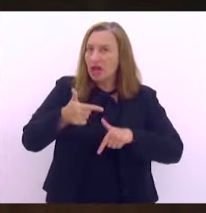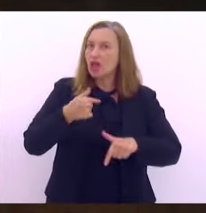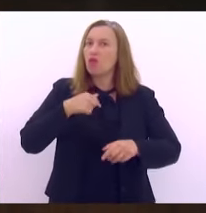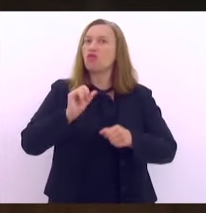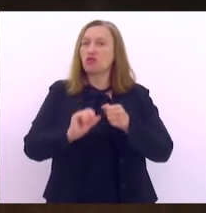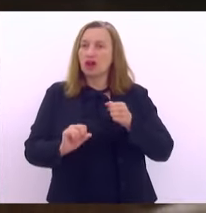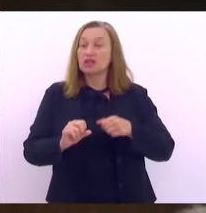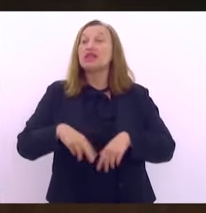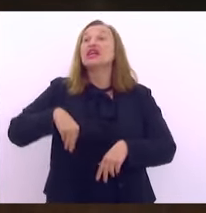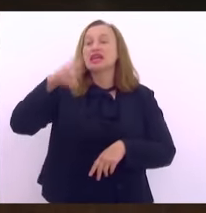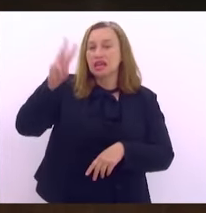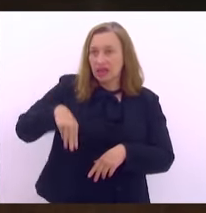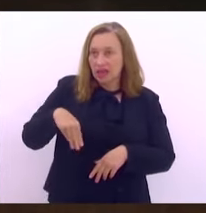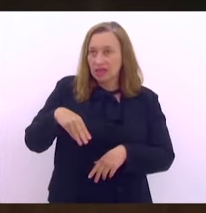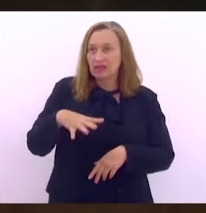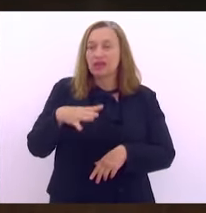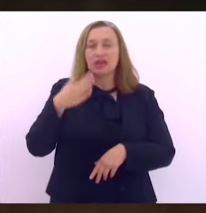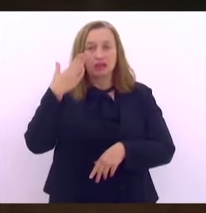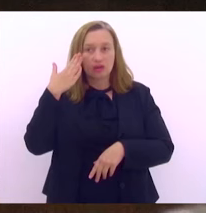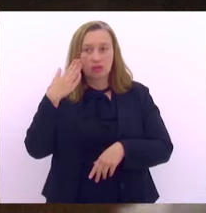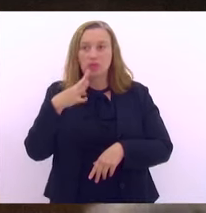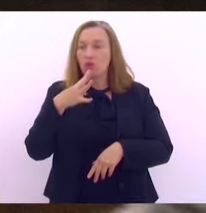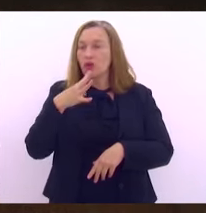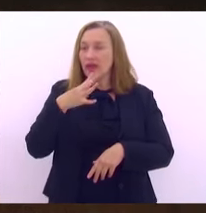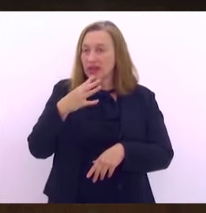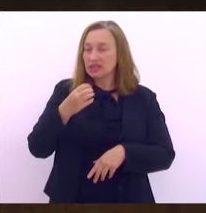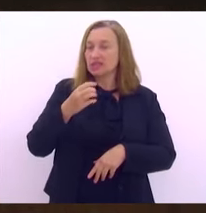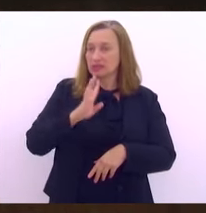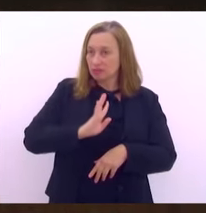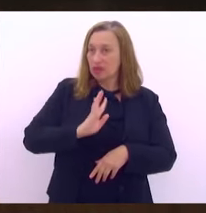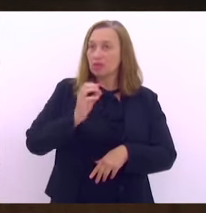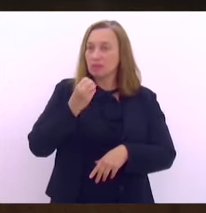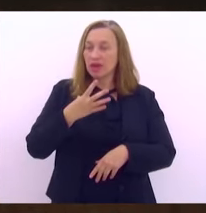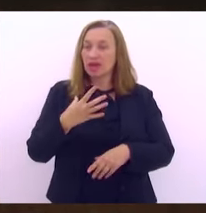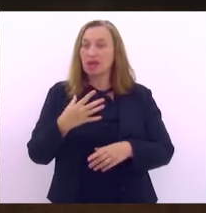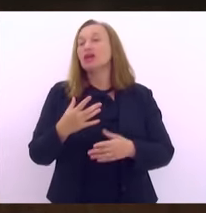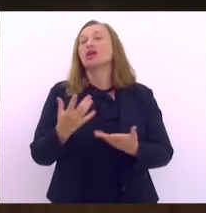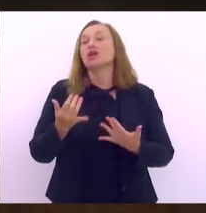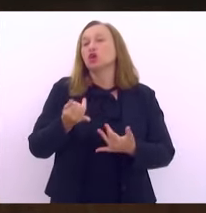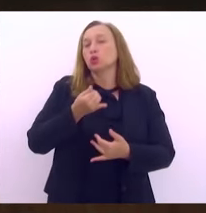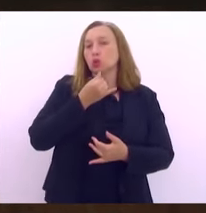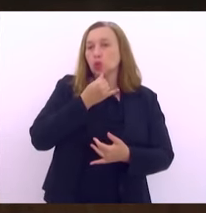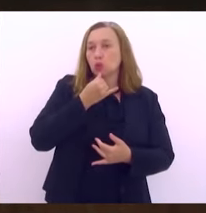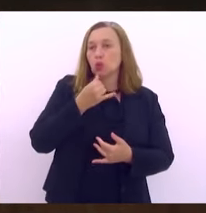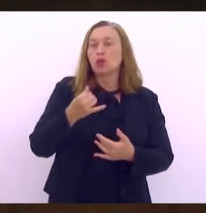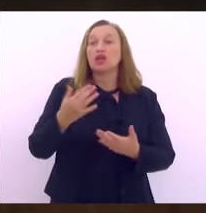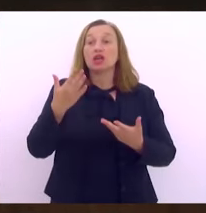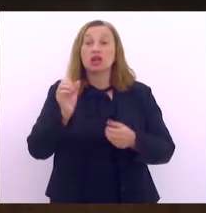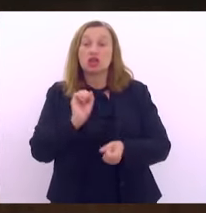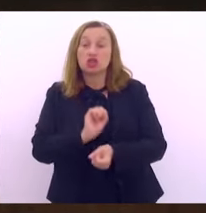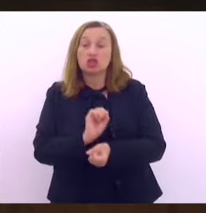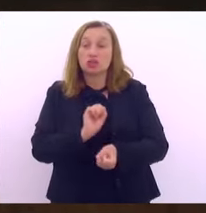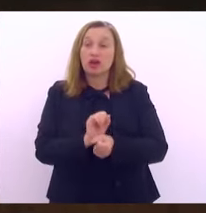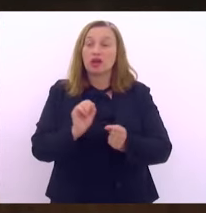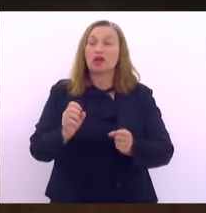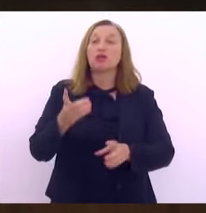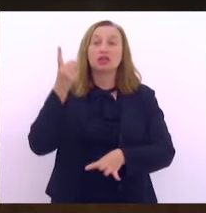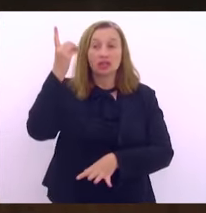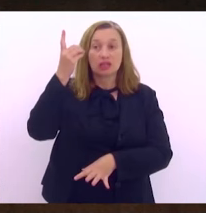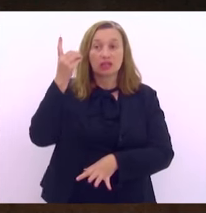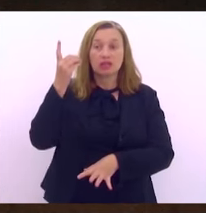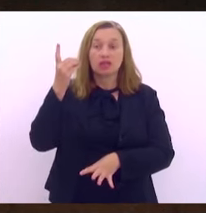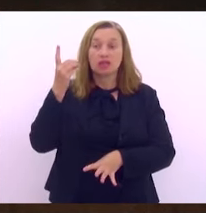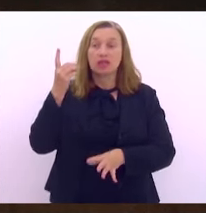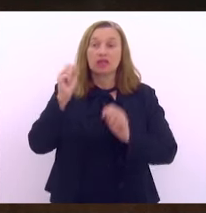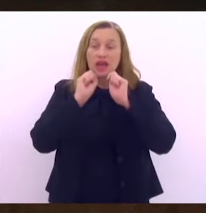para quem sabe ler, um pinga letra. Muito me decepcionou, trago a Alerj, espero que a Alerj tome alguma providência para que nenhum deputado seja